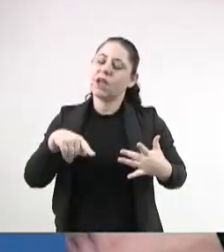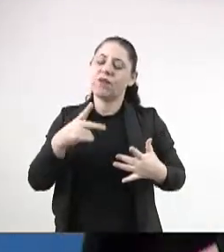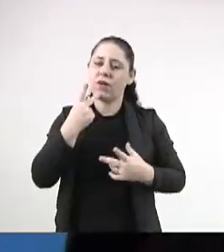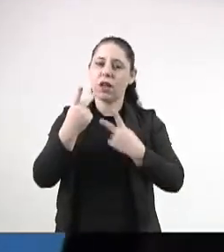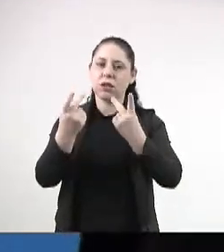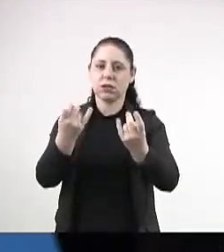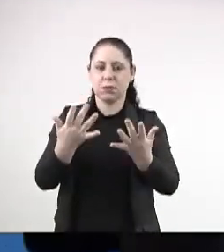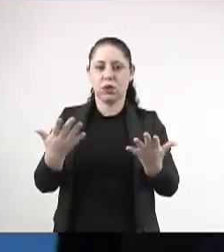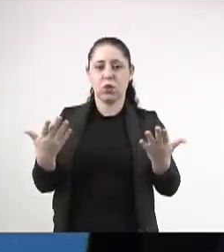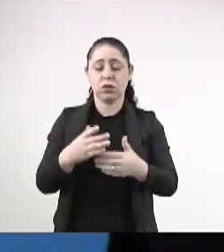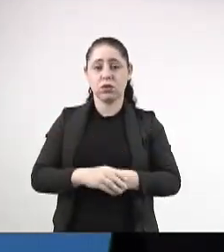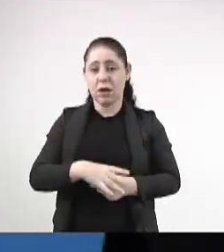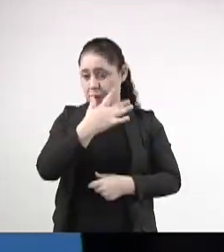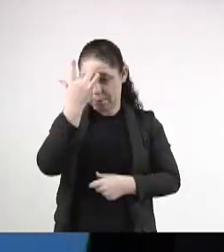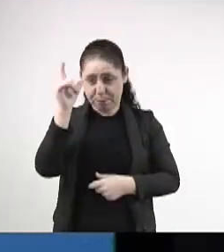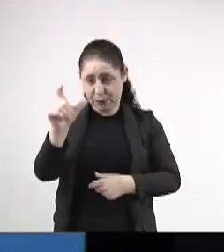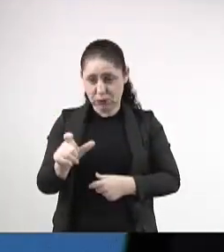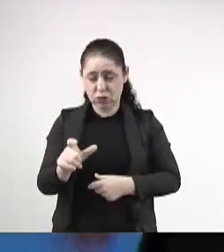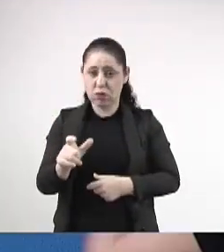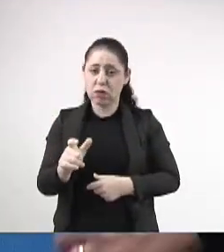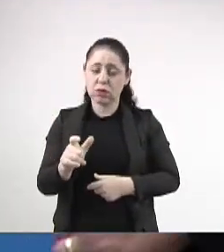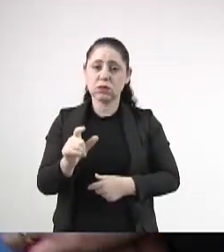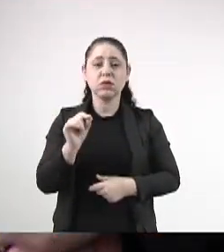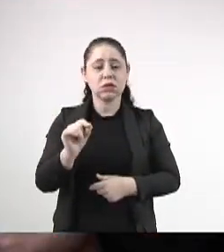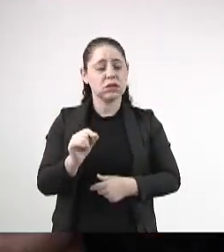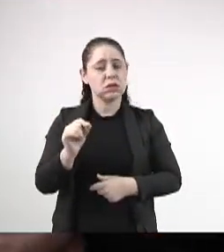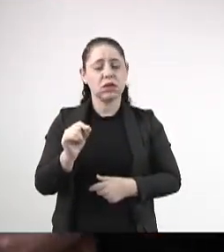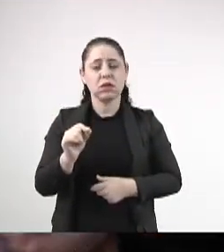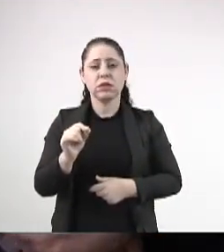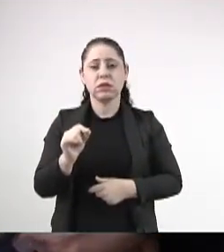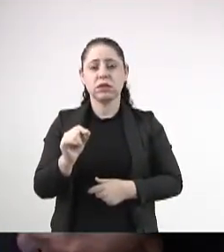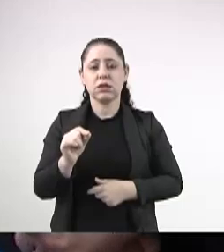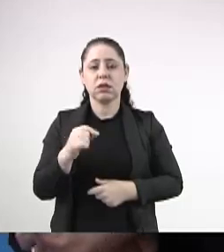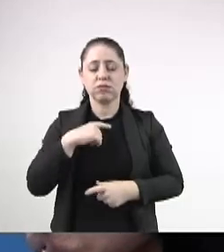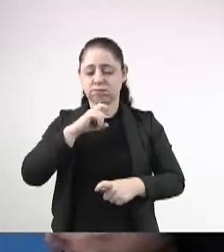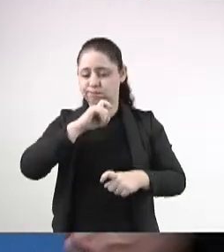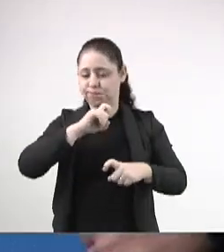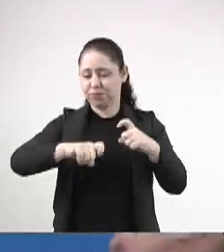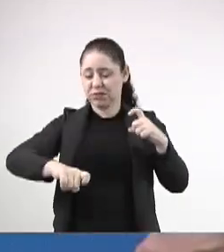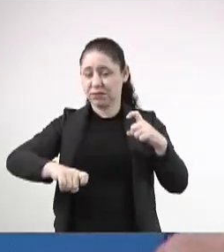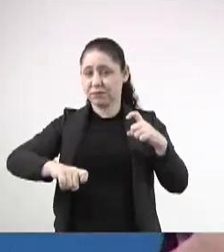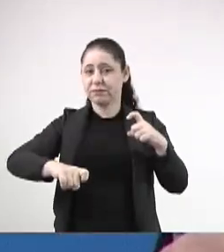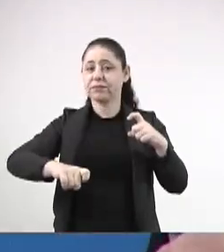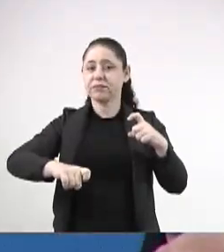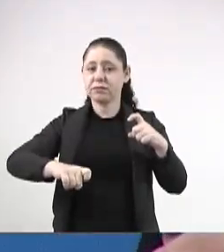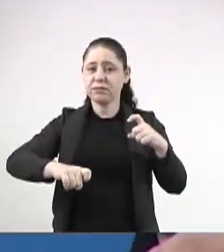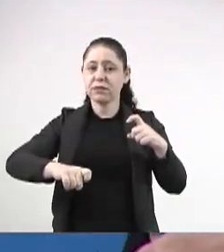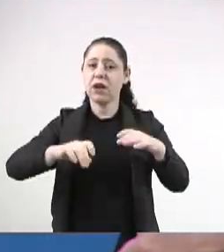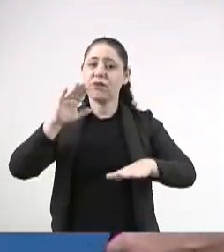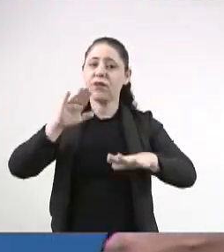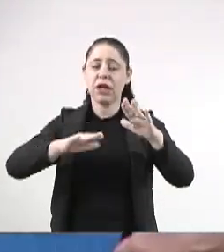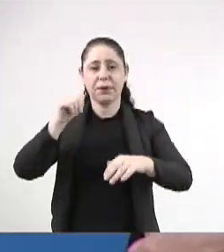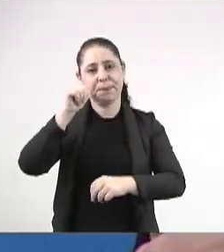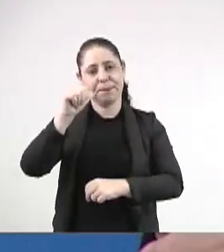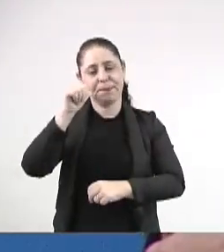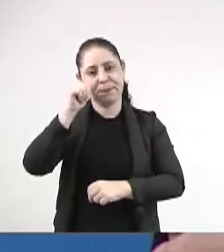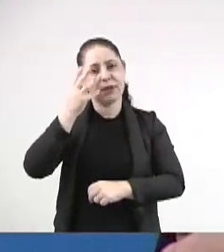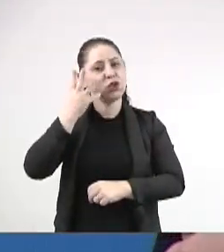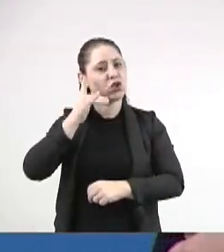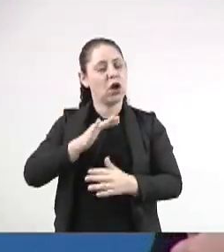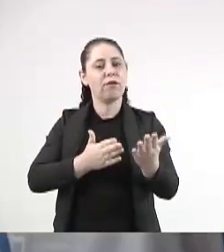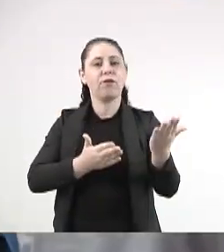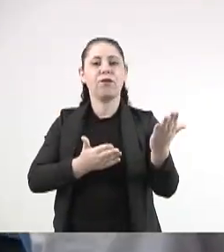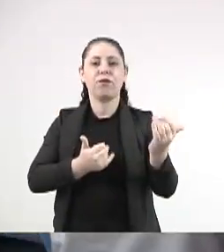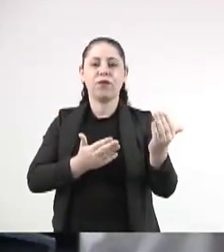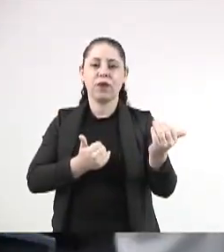aqui. De uma pessoa fragilizada, estuprada, violentada, em sua maioria meninas e